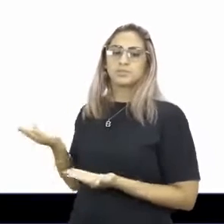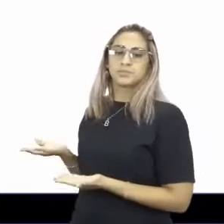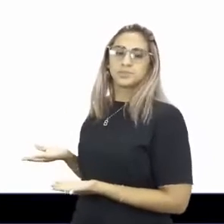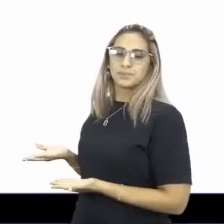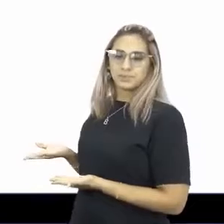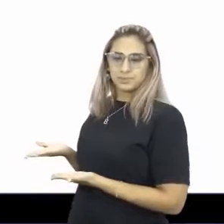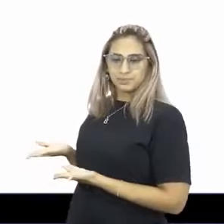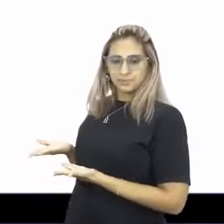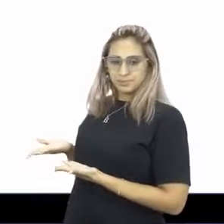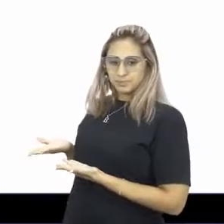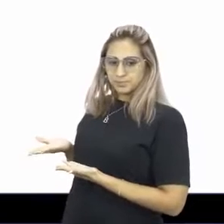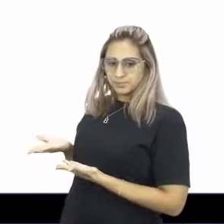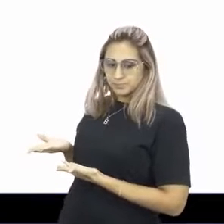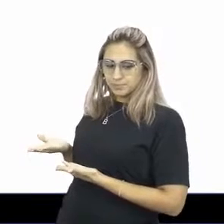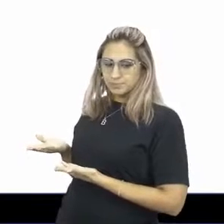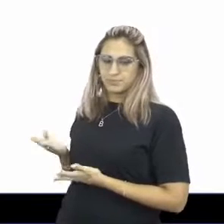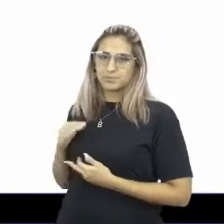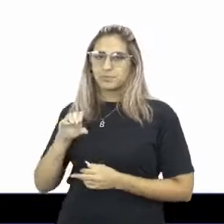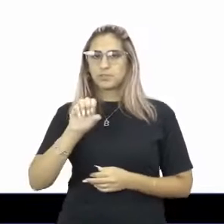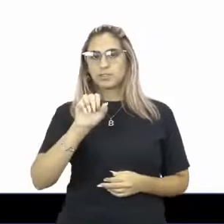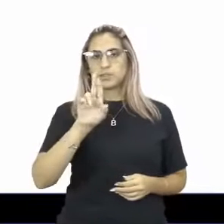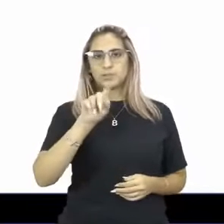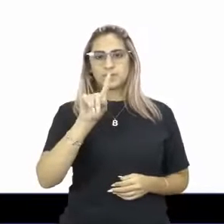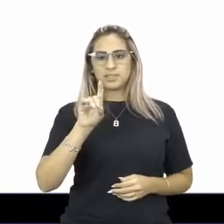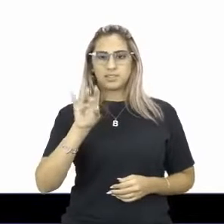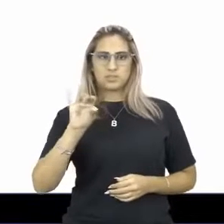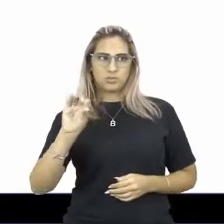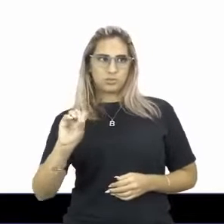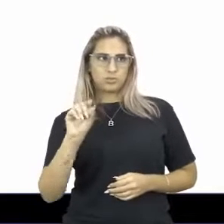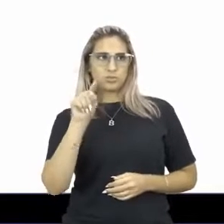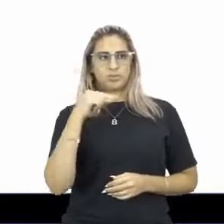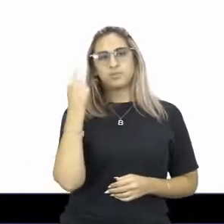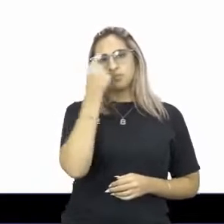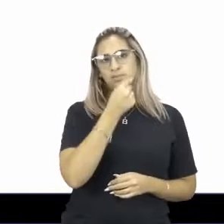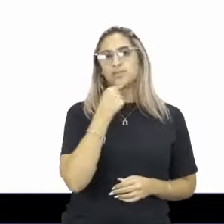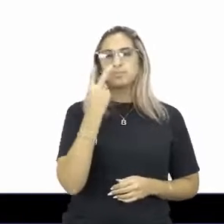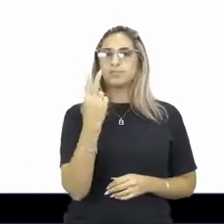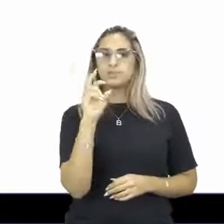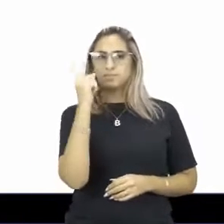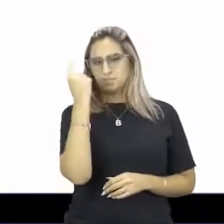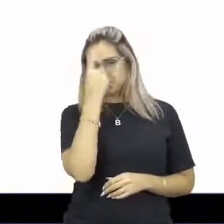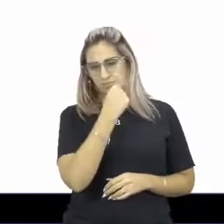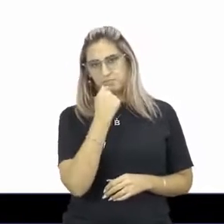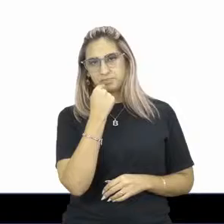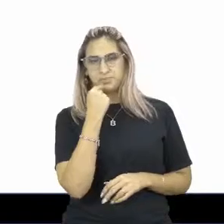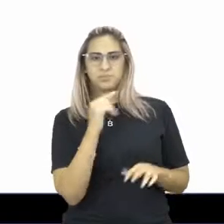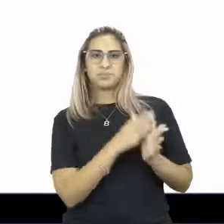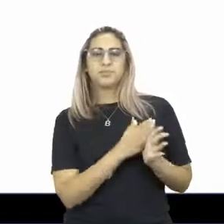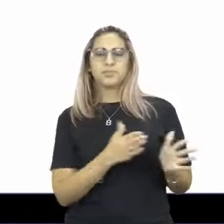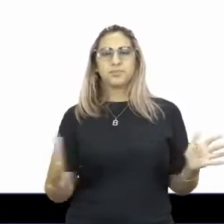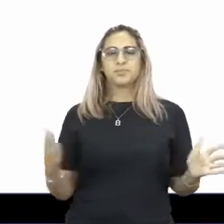vocês a informação referente ao subsídio. O subsídio para carga horária de 25 horas semanais é de R$